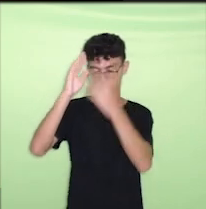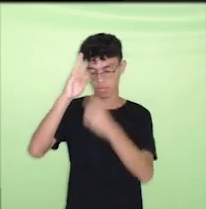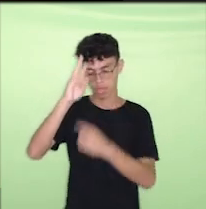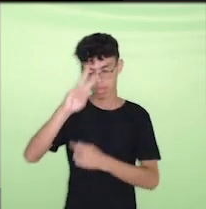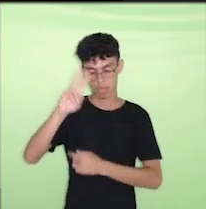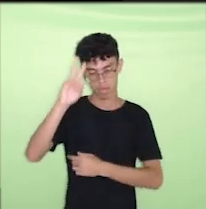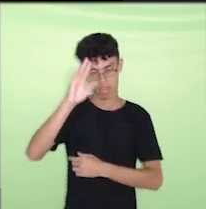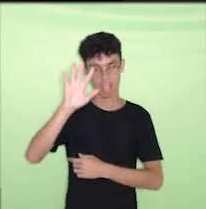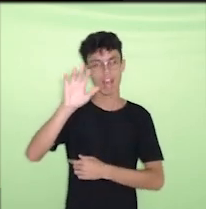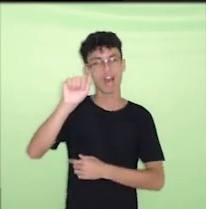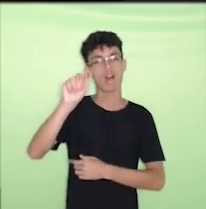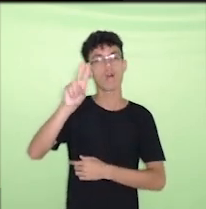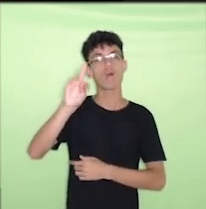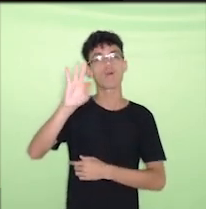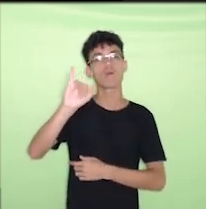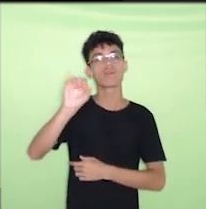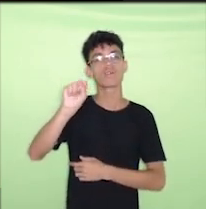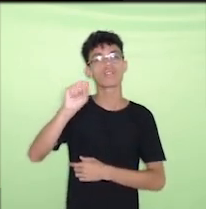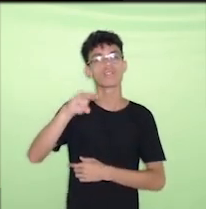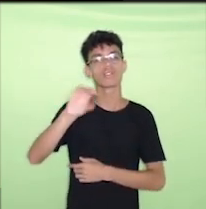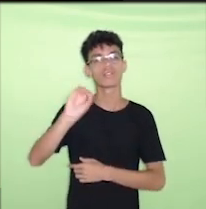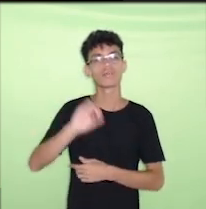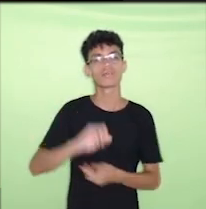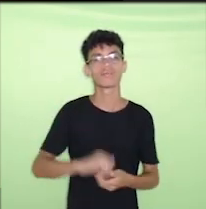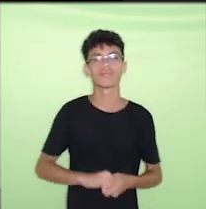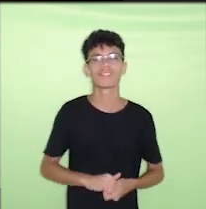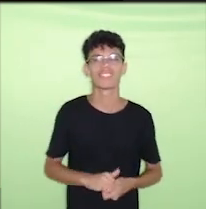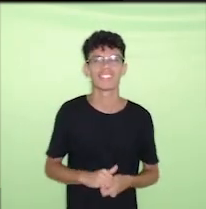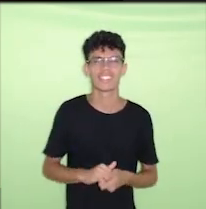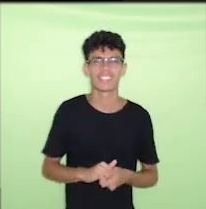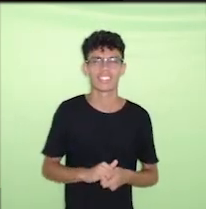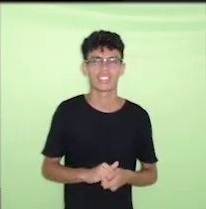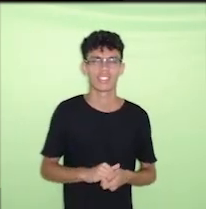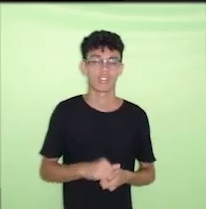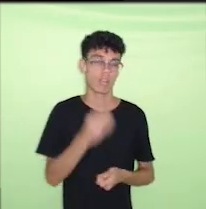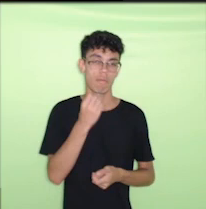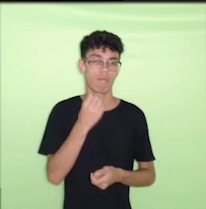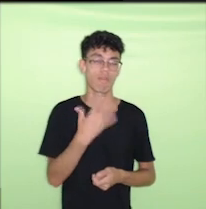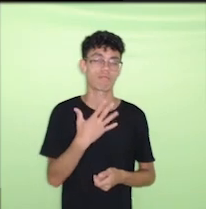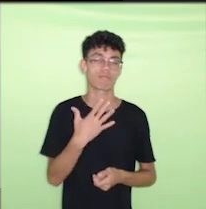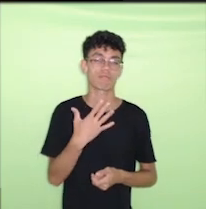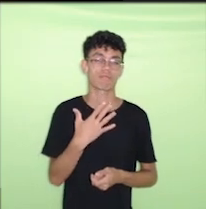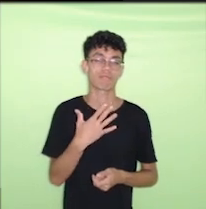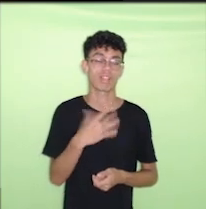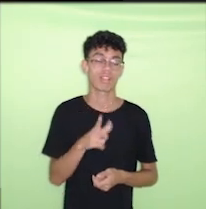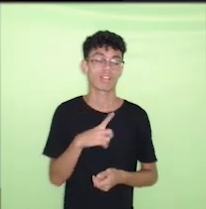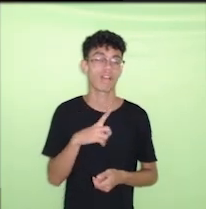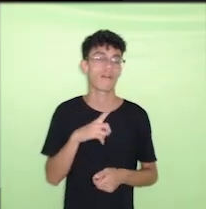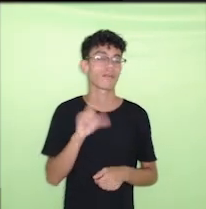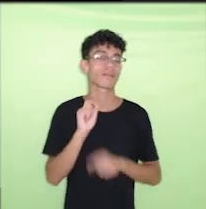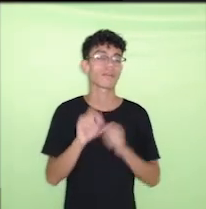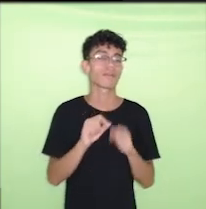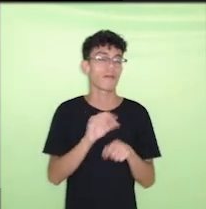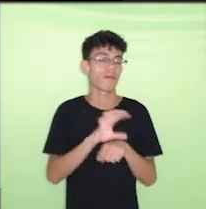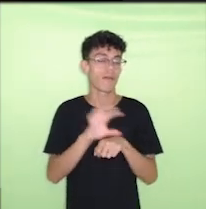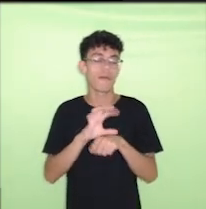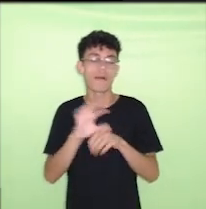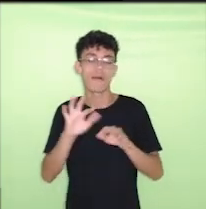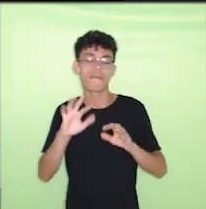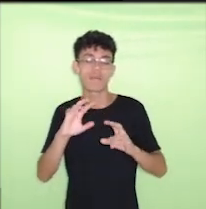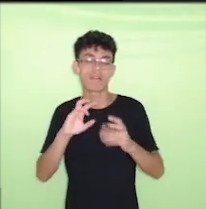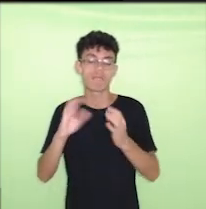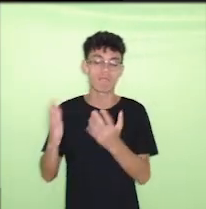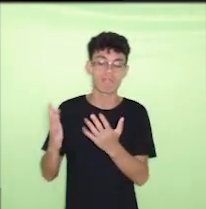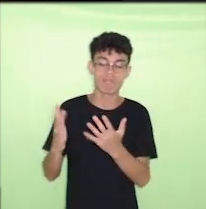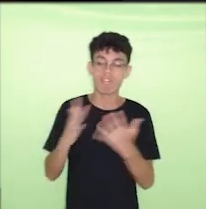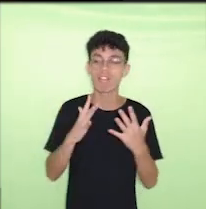Autismo. Autismo. Será que não seria conveniente alguns cursinhos? Nós reuniríamos